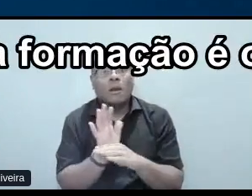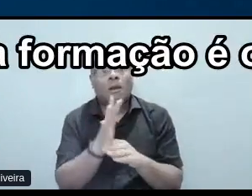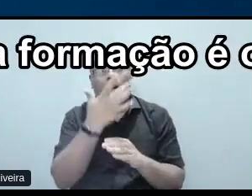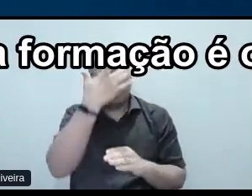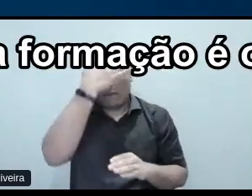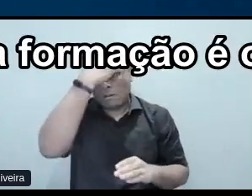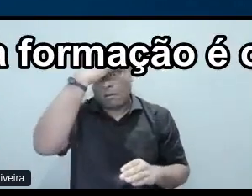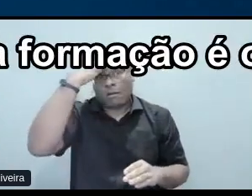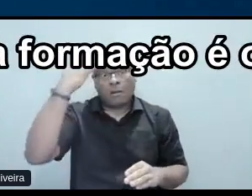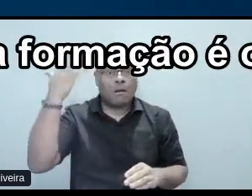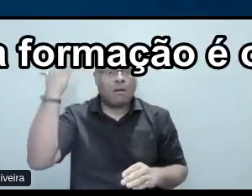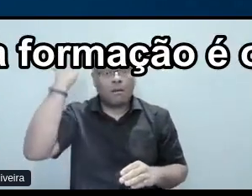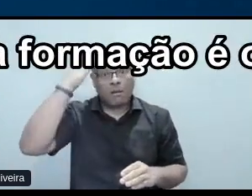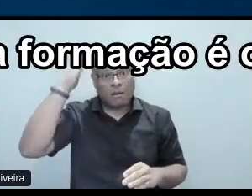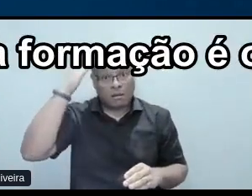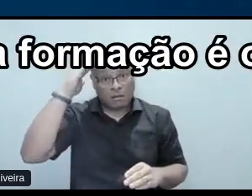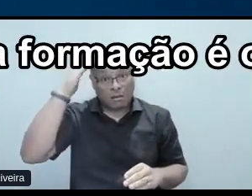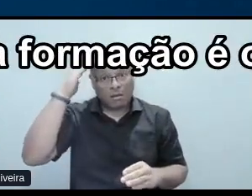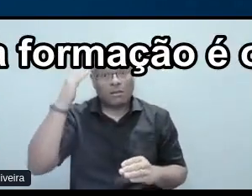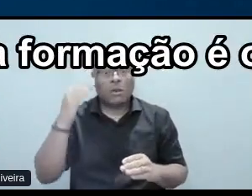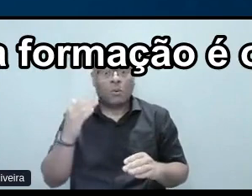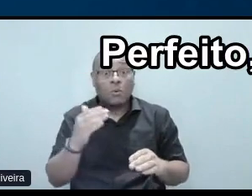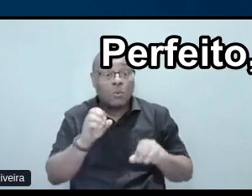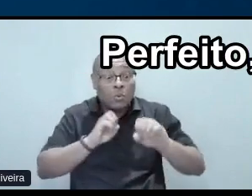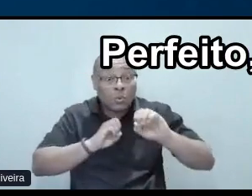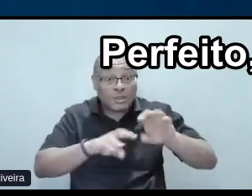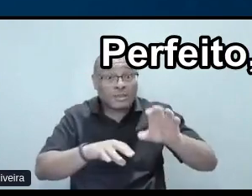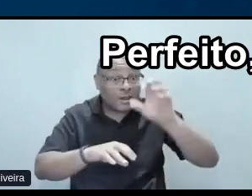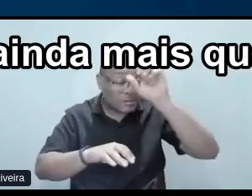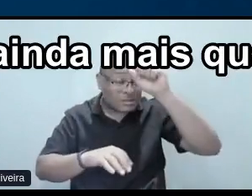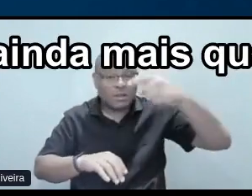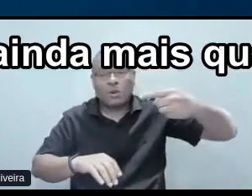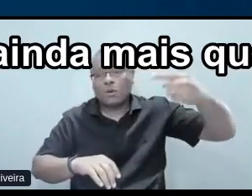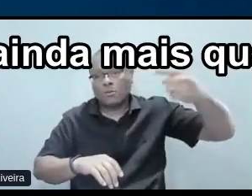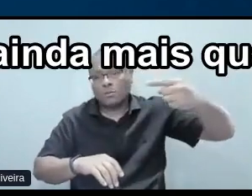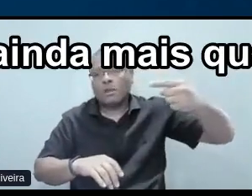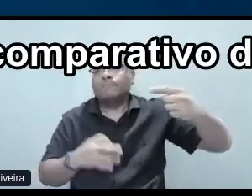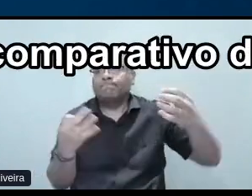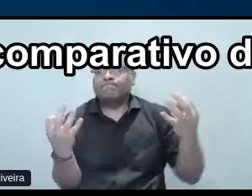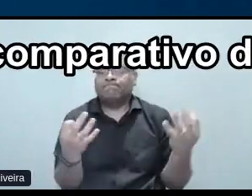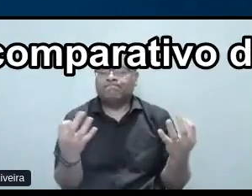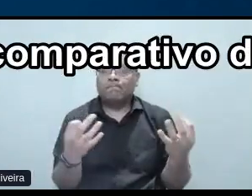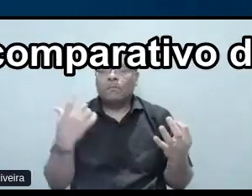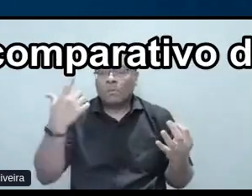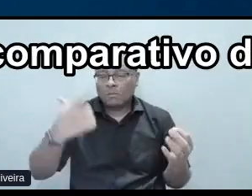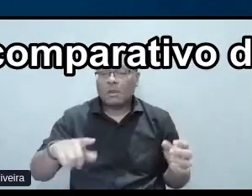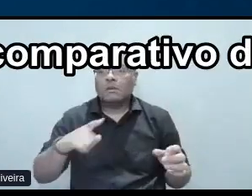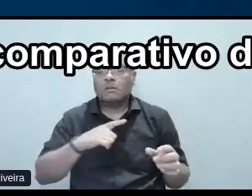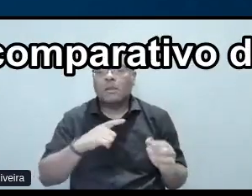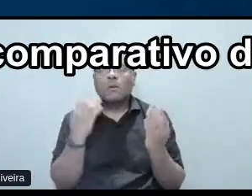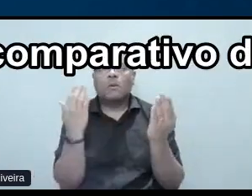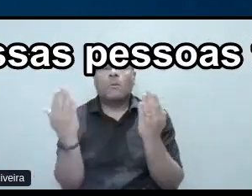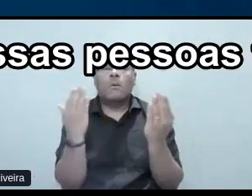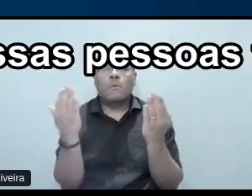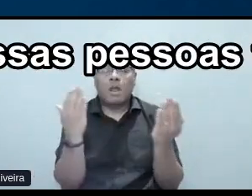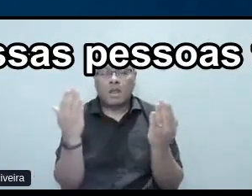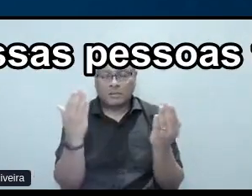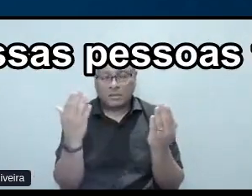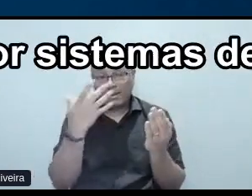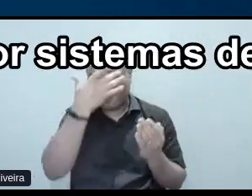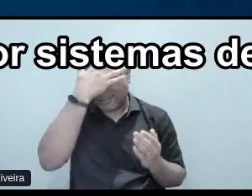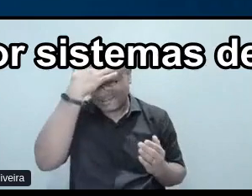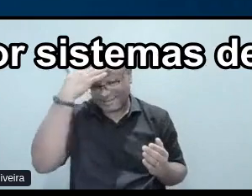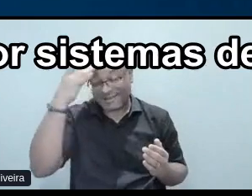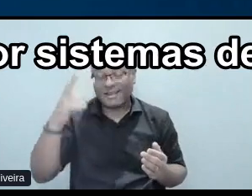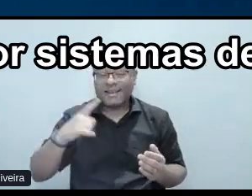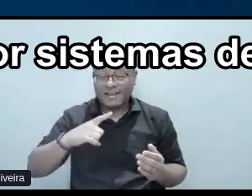a formação é o top one aí para a gente. Perfeito, perfeito. E ainda mais quando a gente tem um comparativo de que muitas vezes essas pessoas também